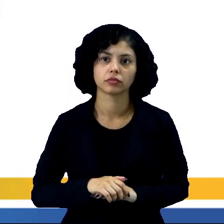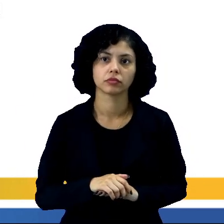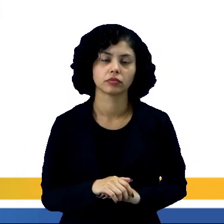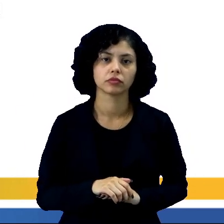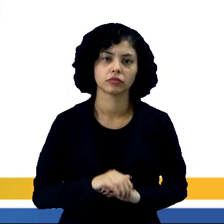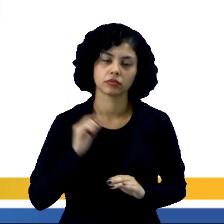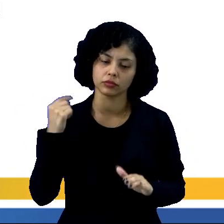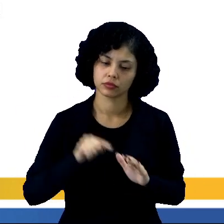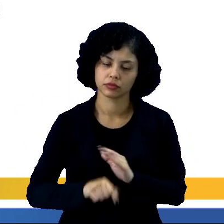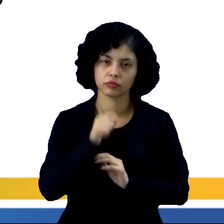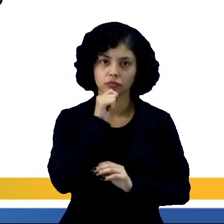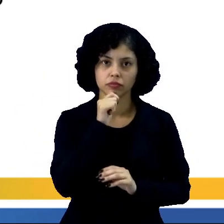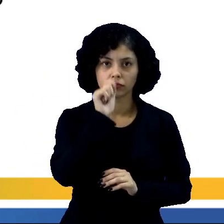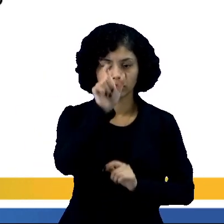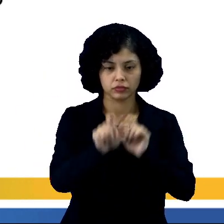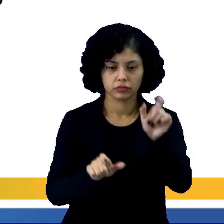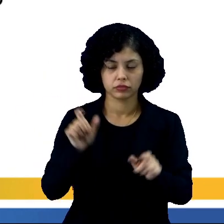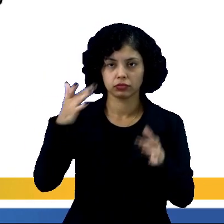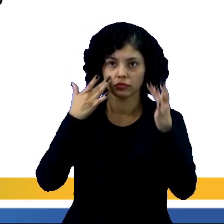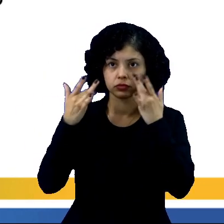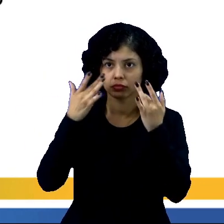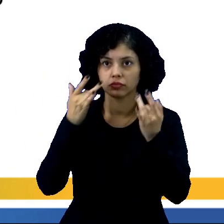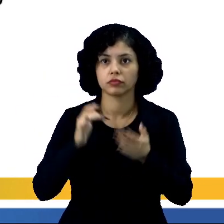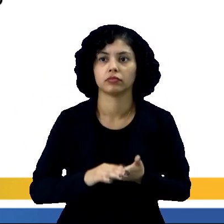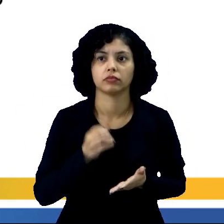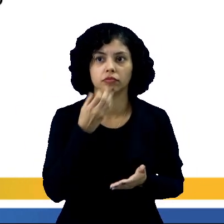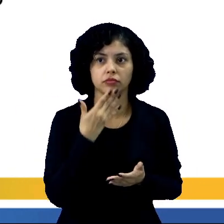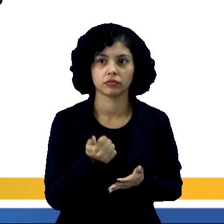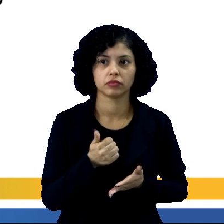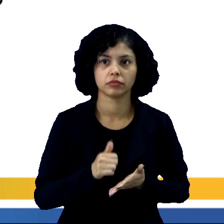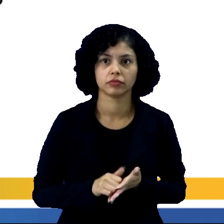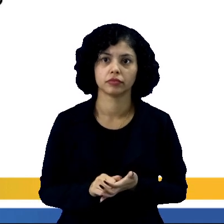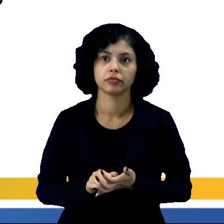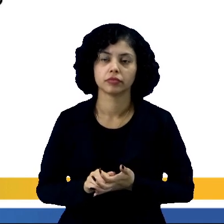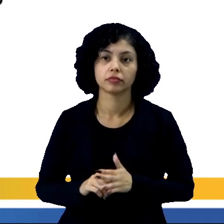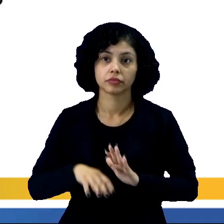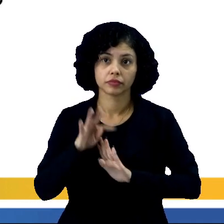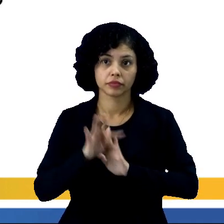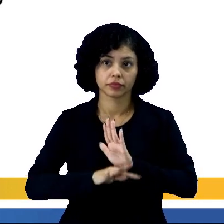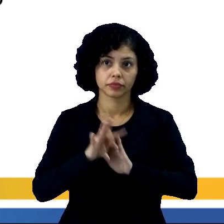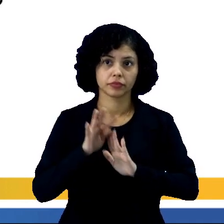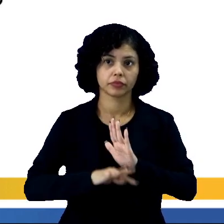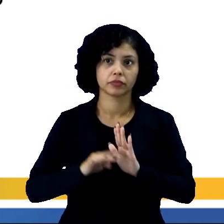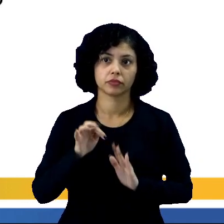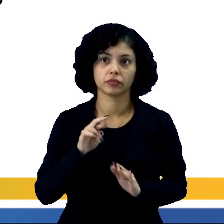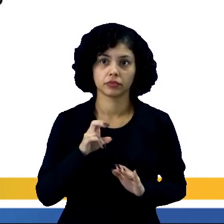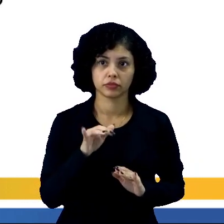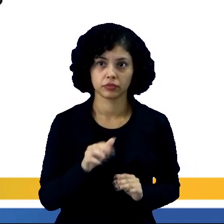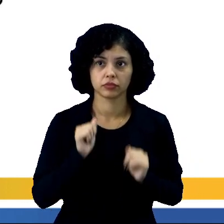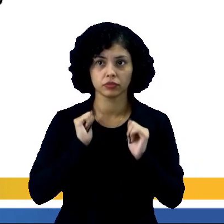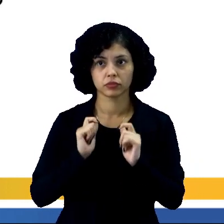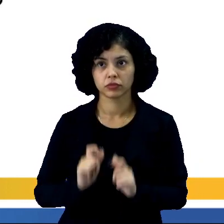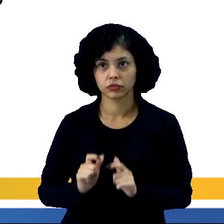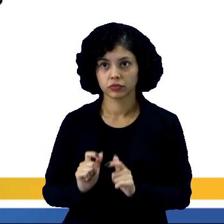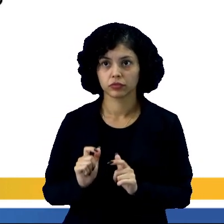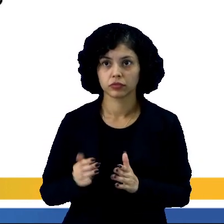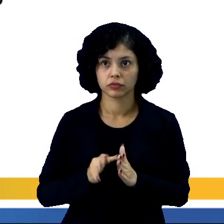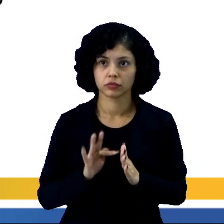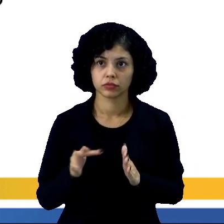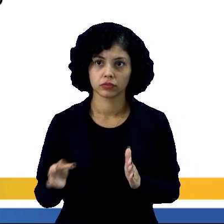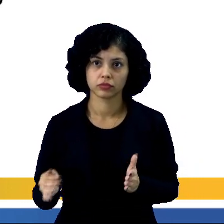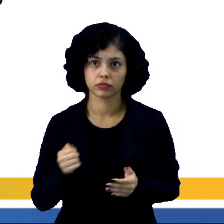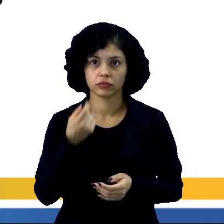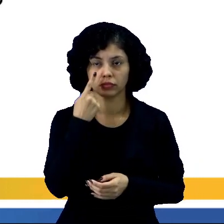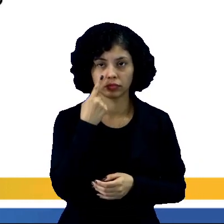dentro daquela peça teatral. Tranquilo? O texto dramático, tá? Onde predomina a